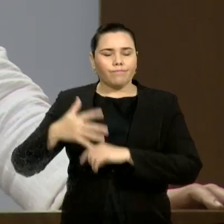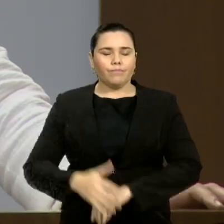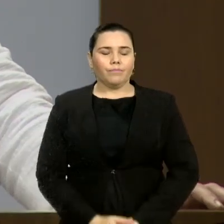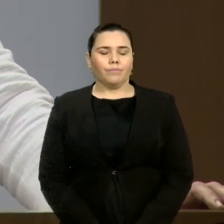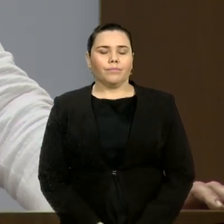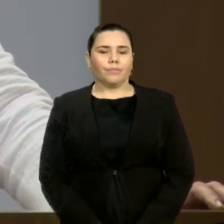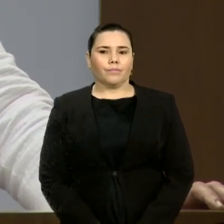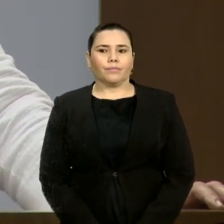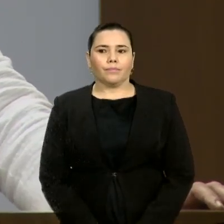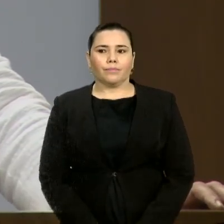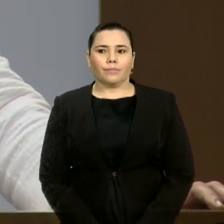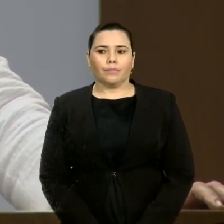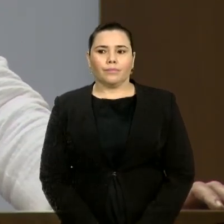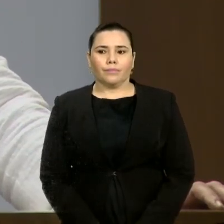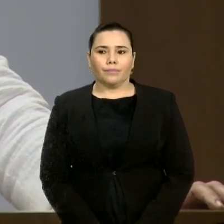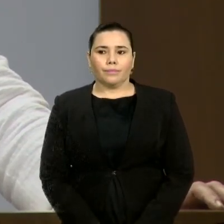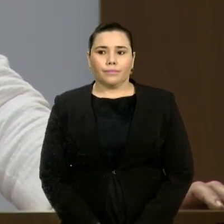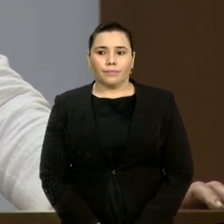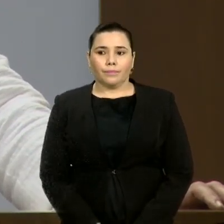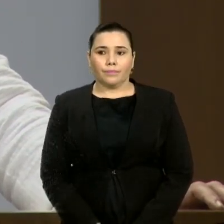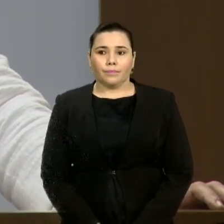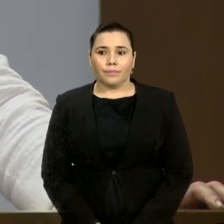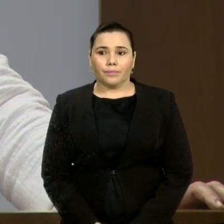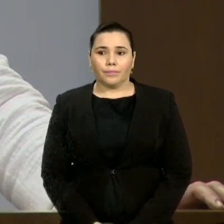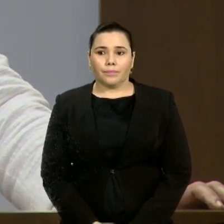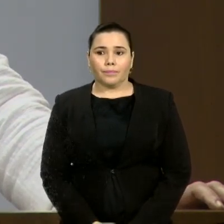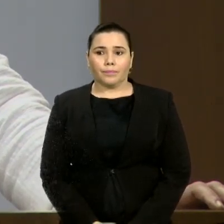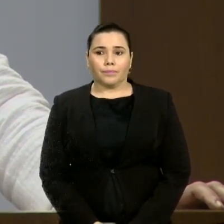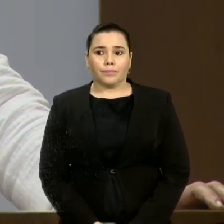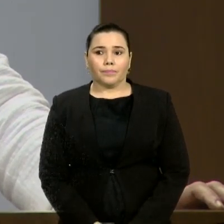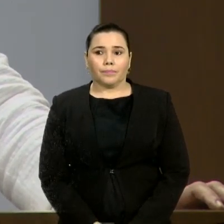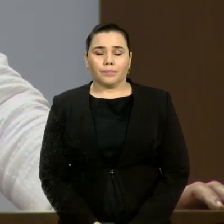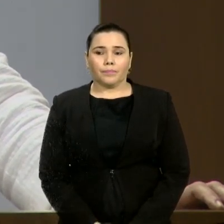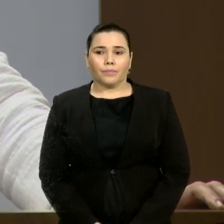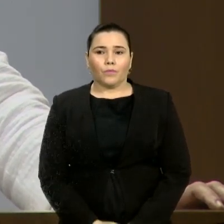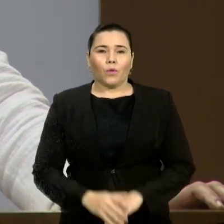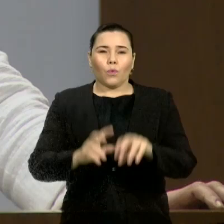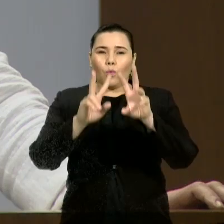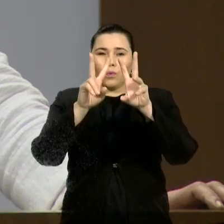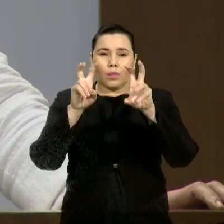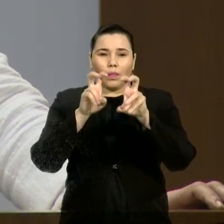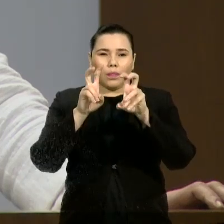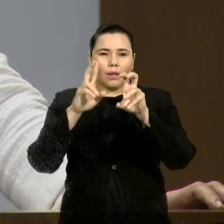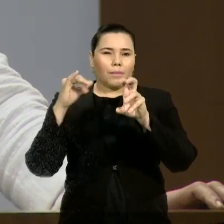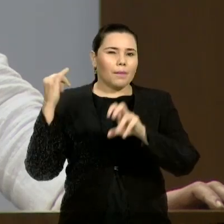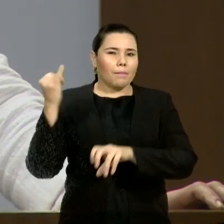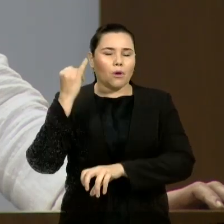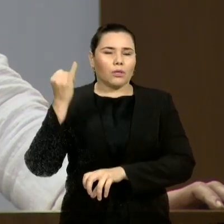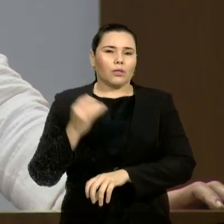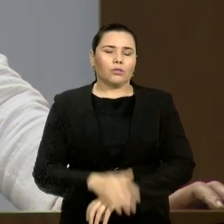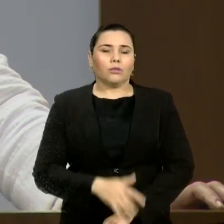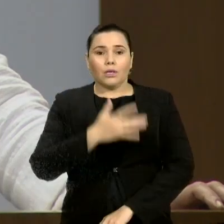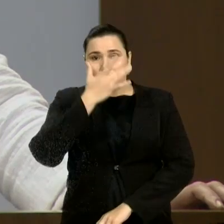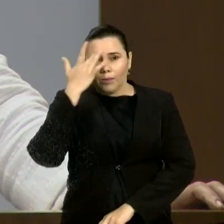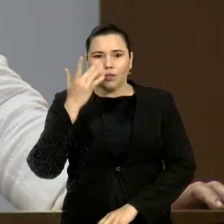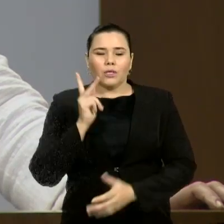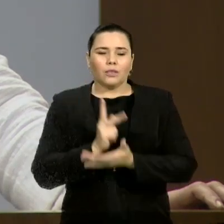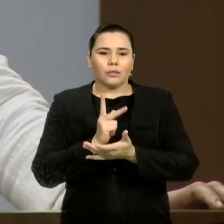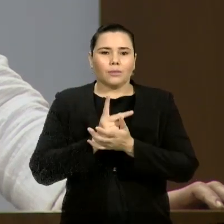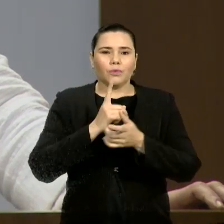tratar sobre um assunto que tem sido muito discutido eh durante esses dias um